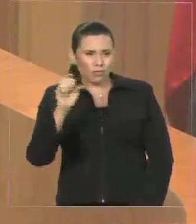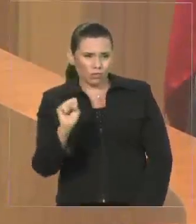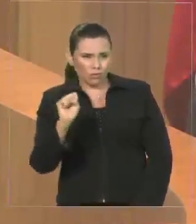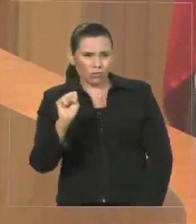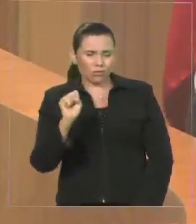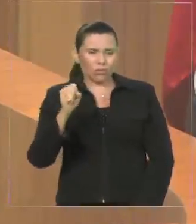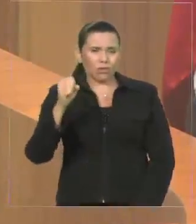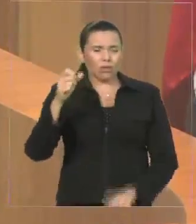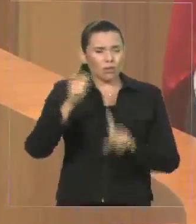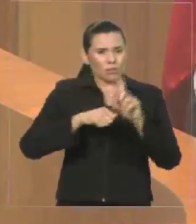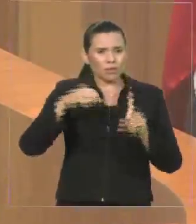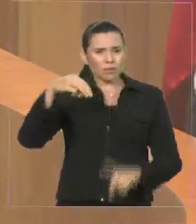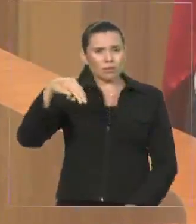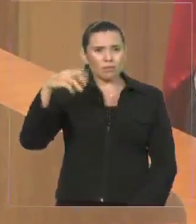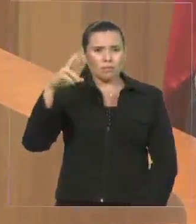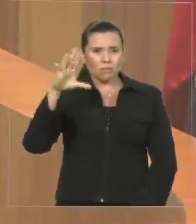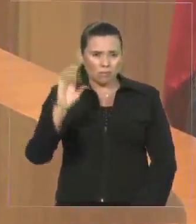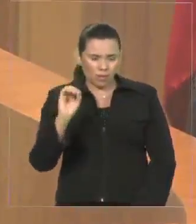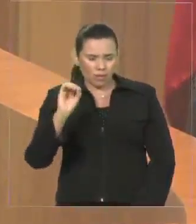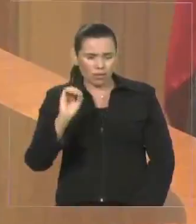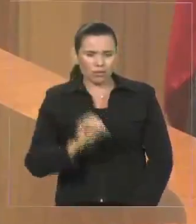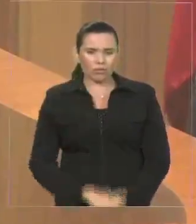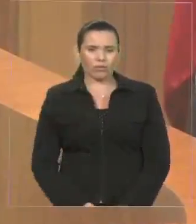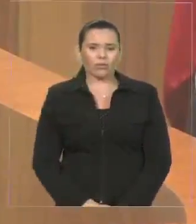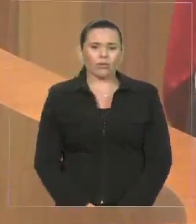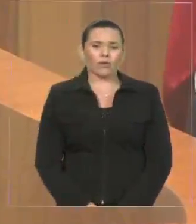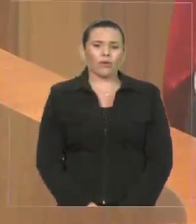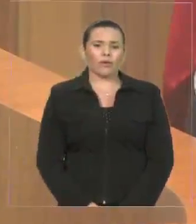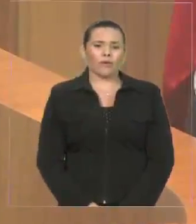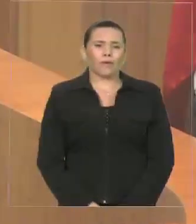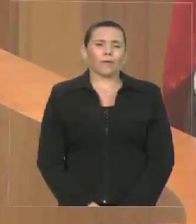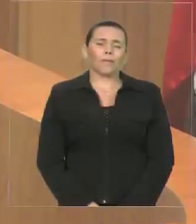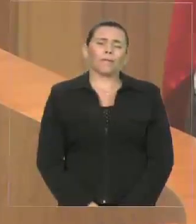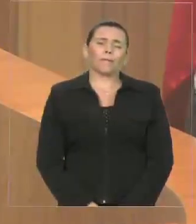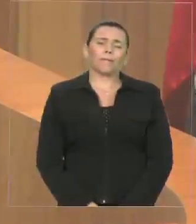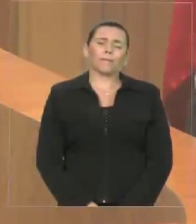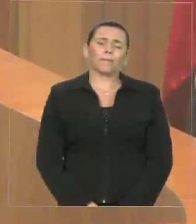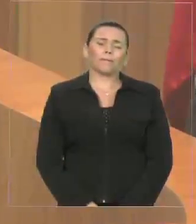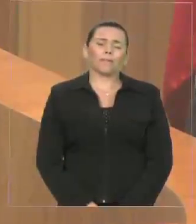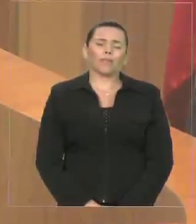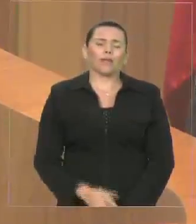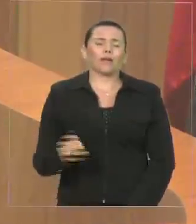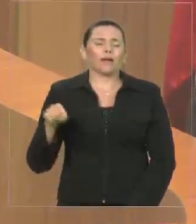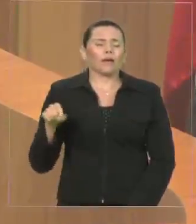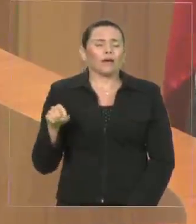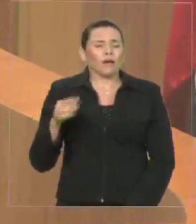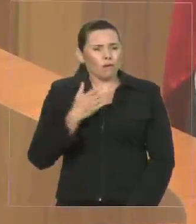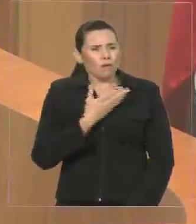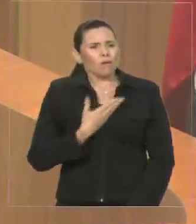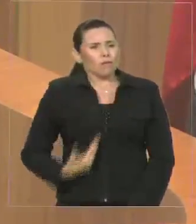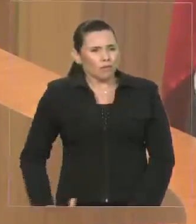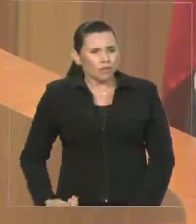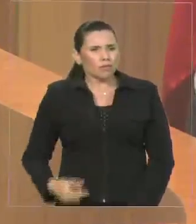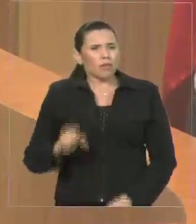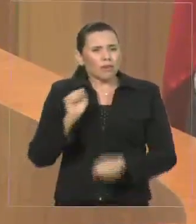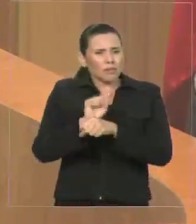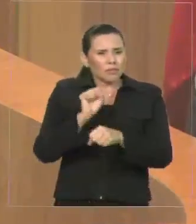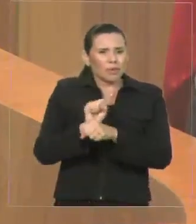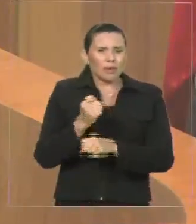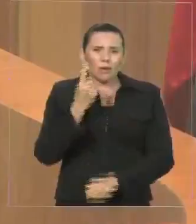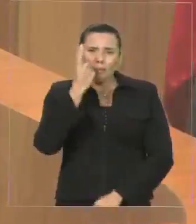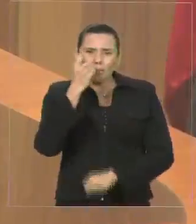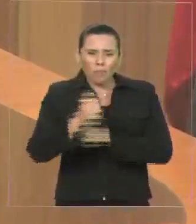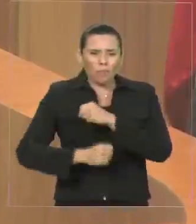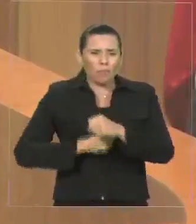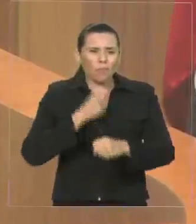ano, praticamente, não manda o projeto de lei para essa casa, e o deputado Rogério Cafeteira, ao invés de subir nesta tribuna e dizer que